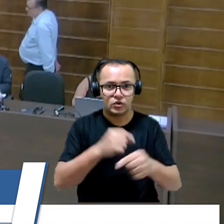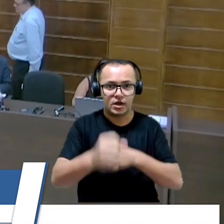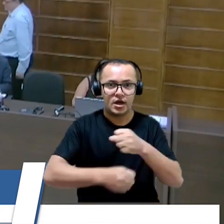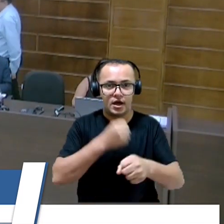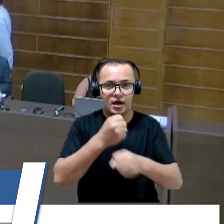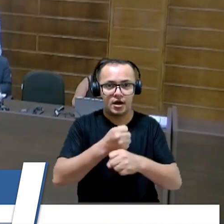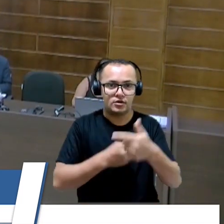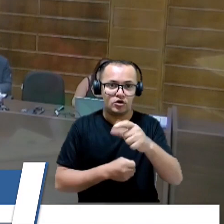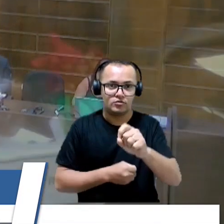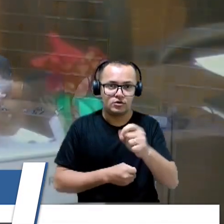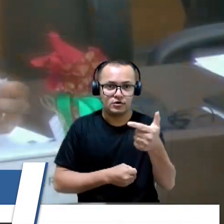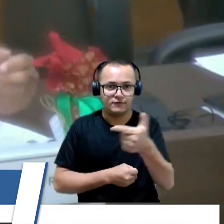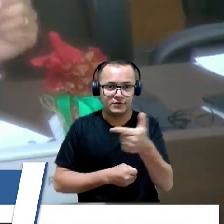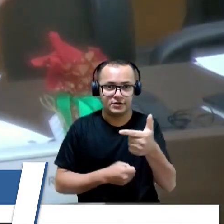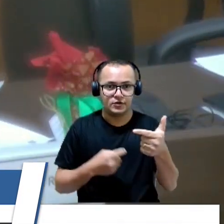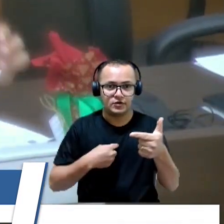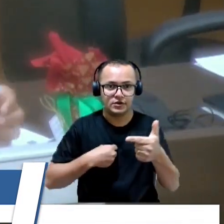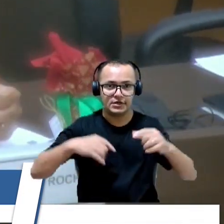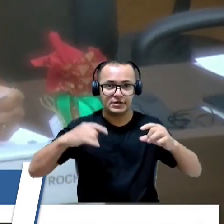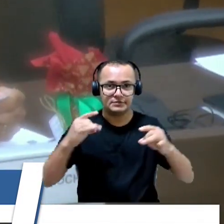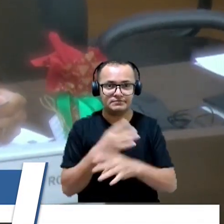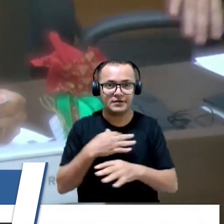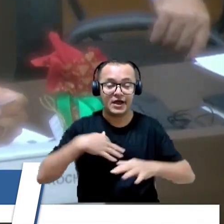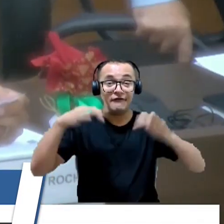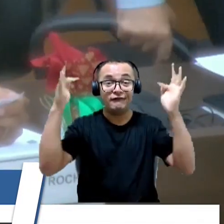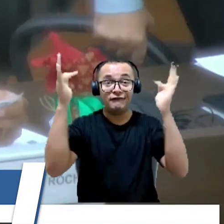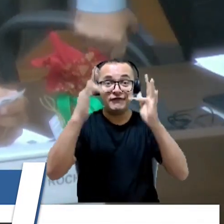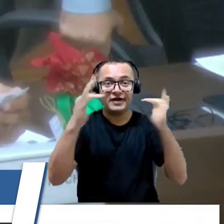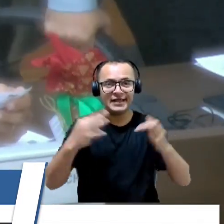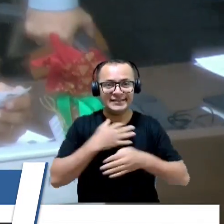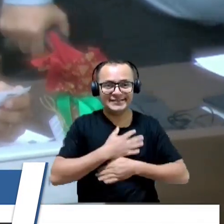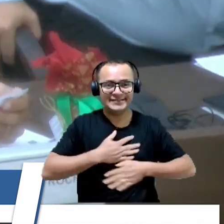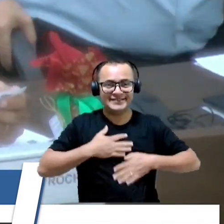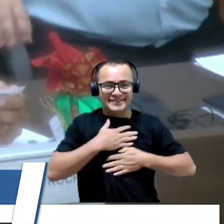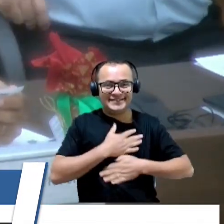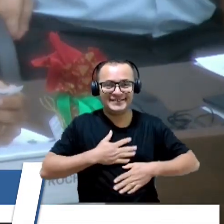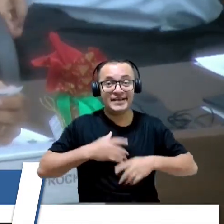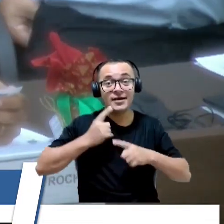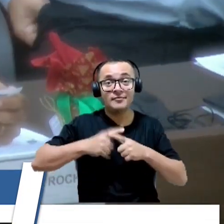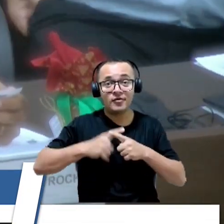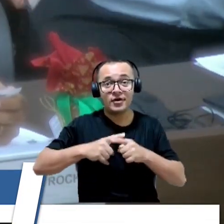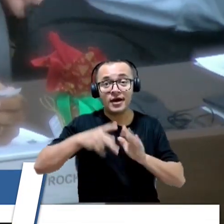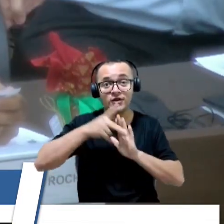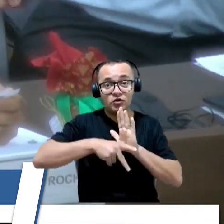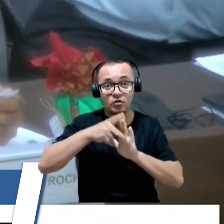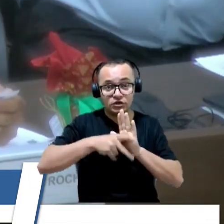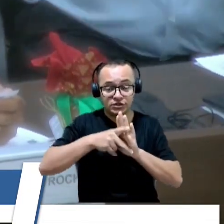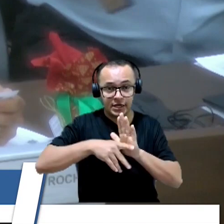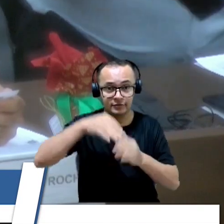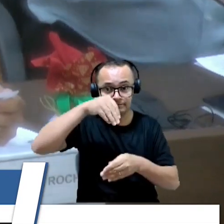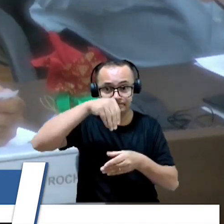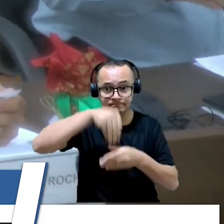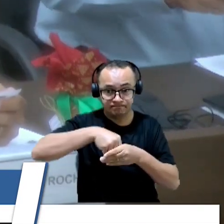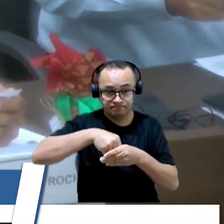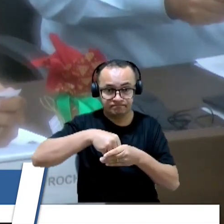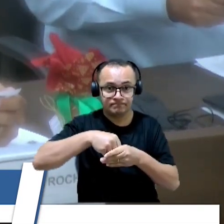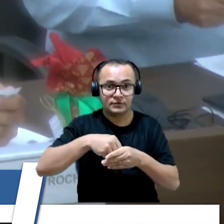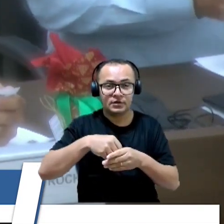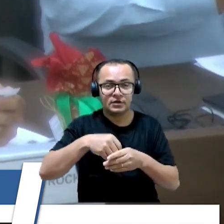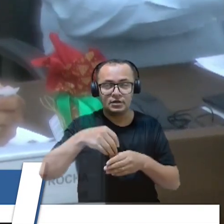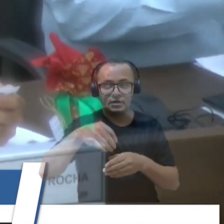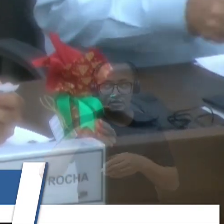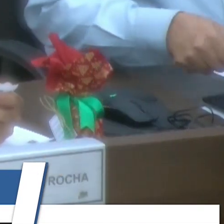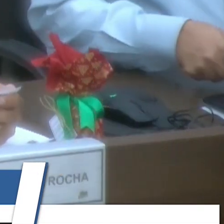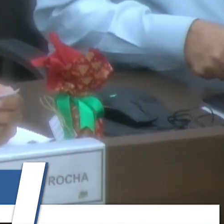2022 muito feliz. Nesse projeto, está inserido, né, nesses 24 milhões, está